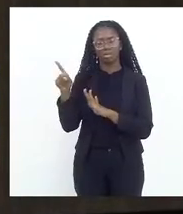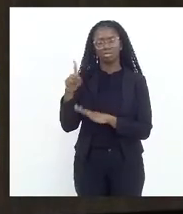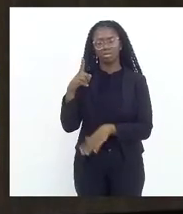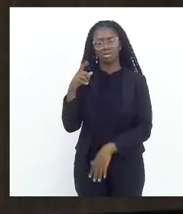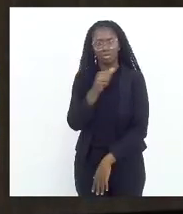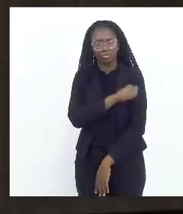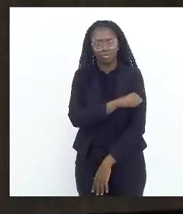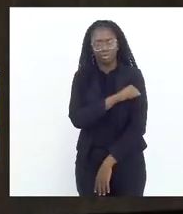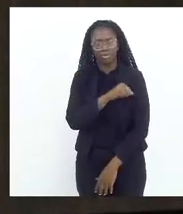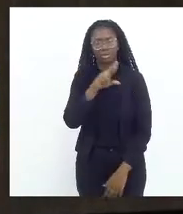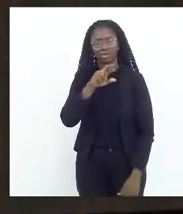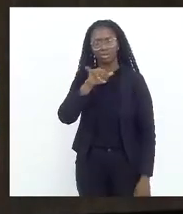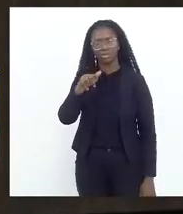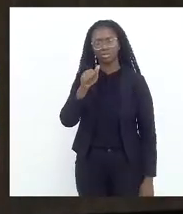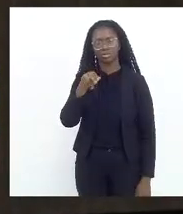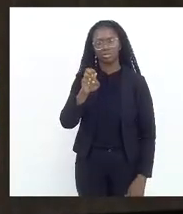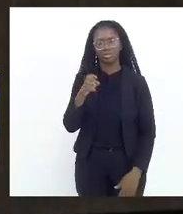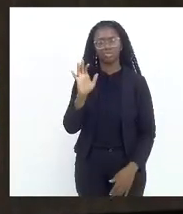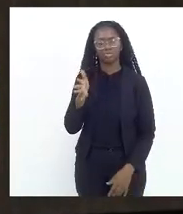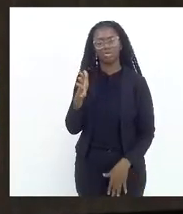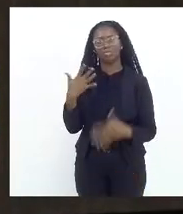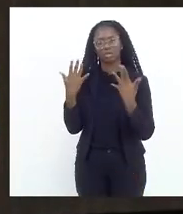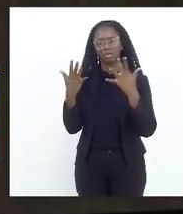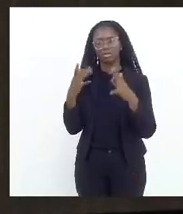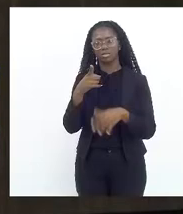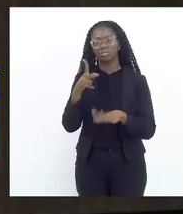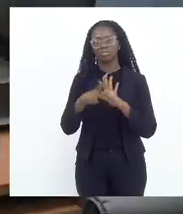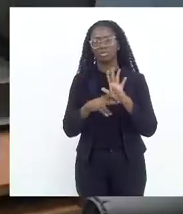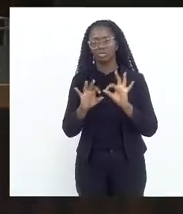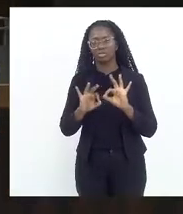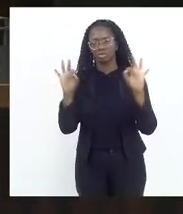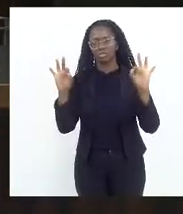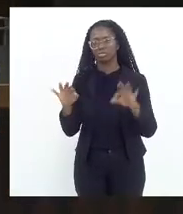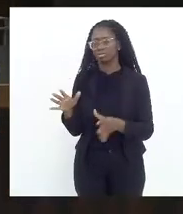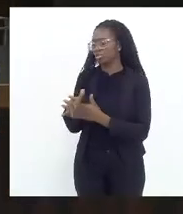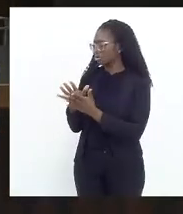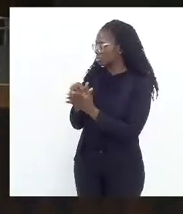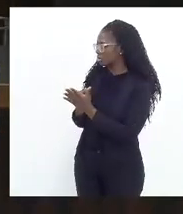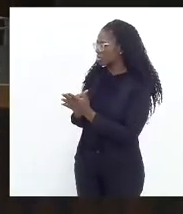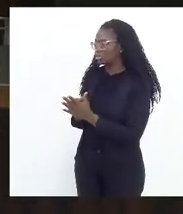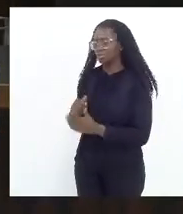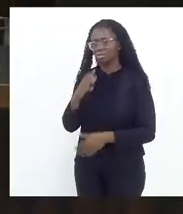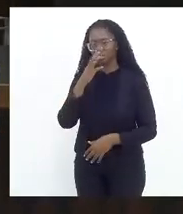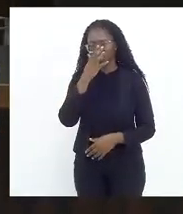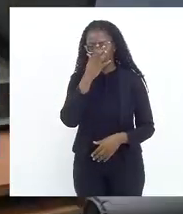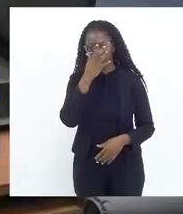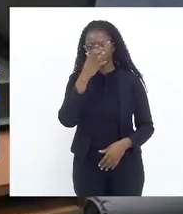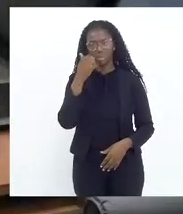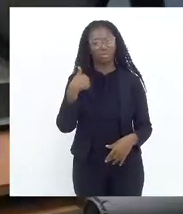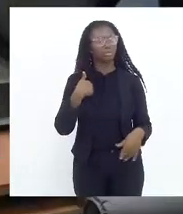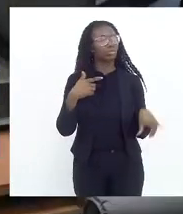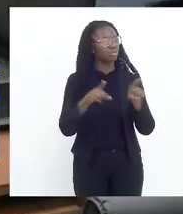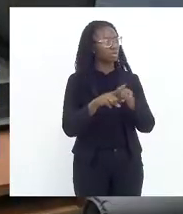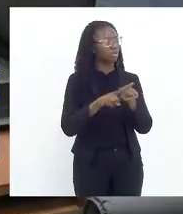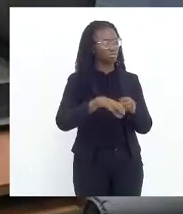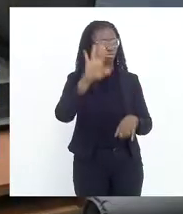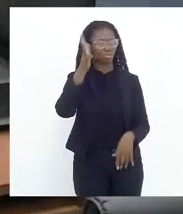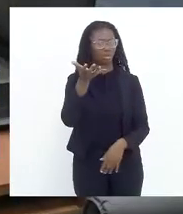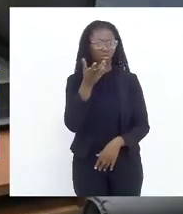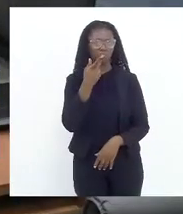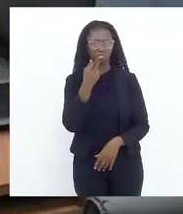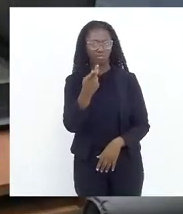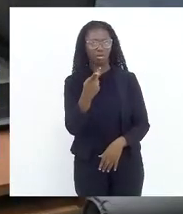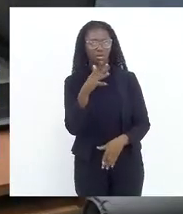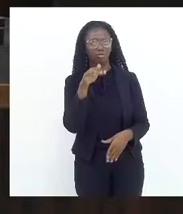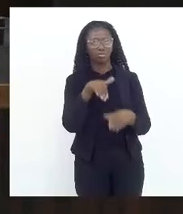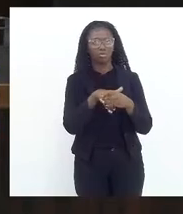a iniciativa de Vossa Excelência pelo brilhante projeto. Feito o registro, deputado. Declaração de voto também, presidente, ao final.